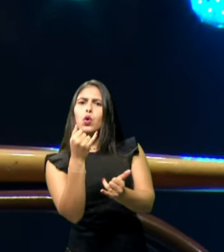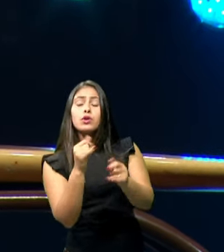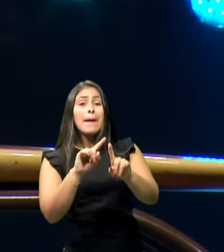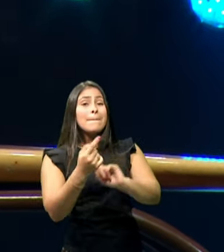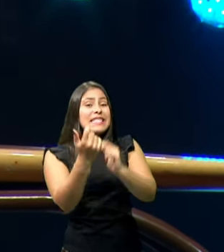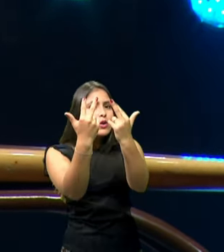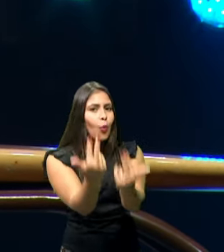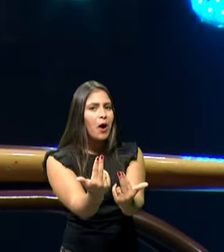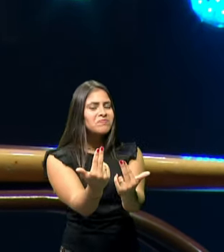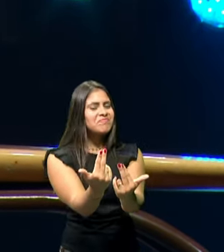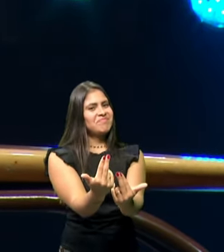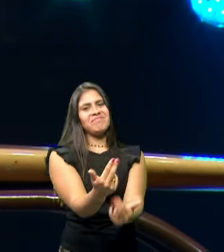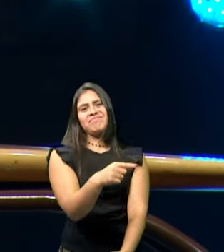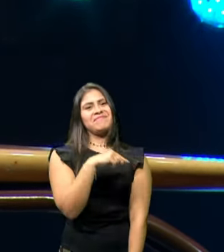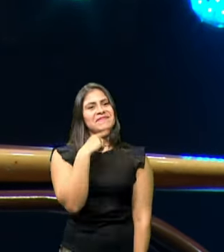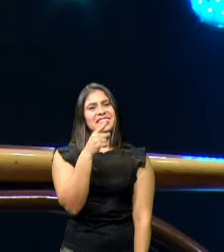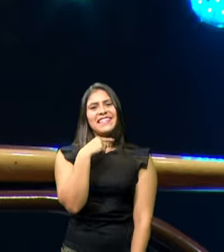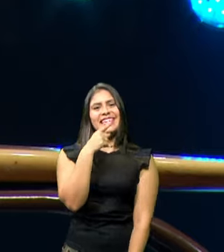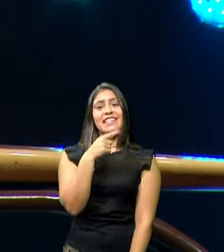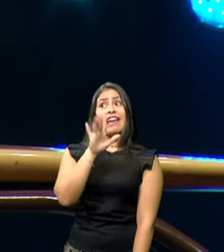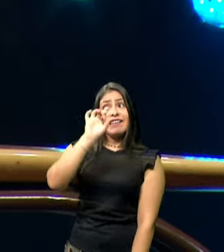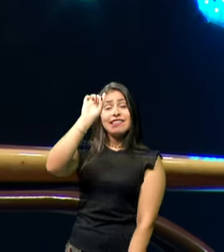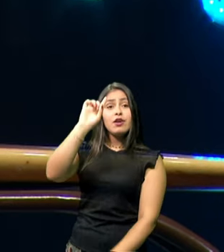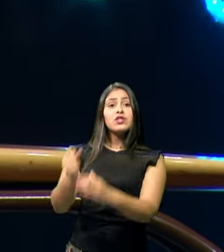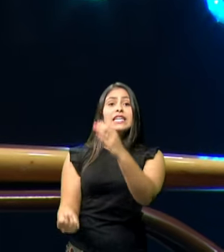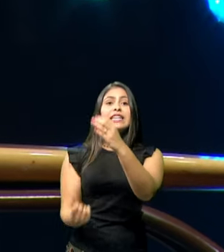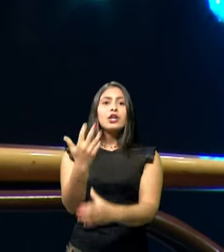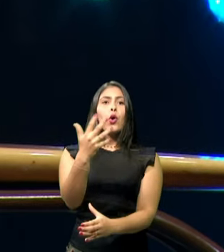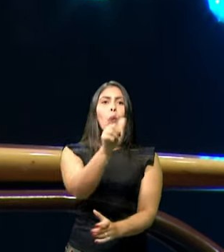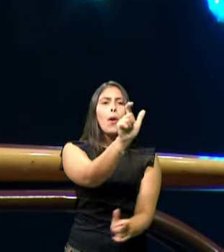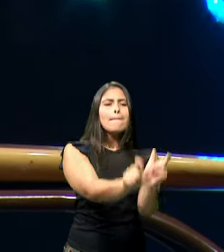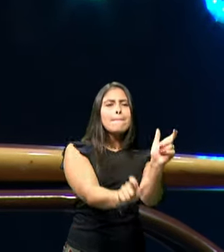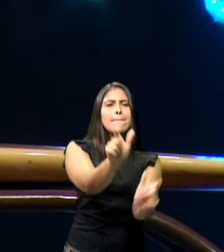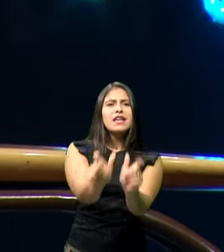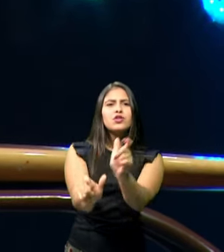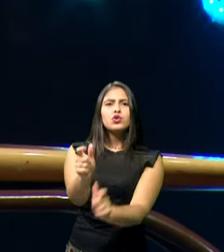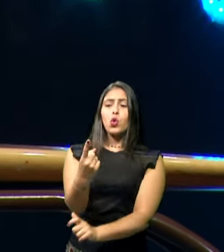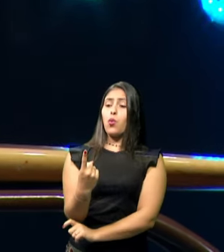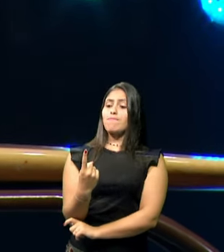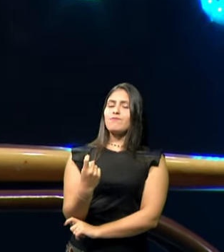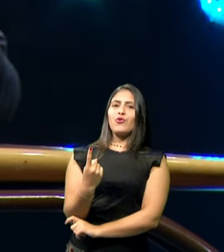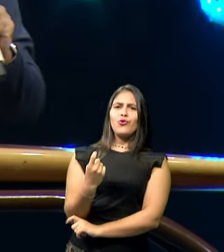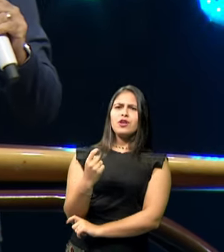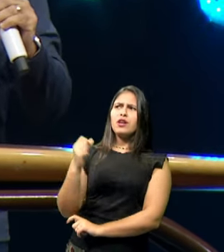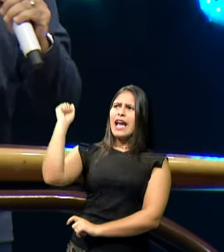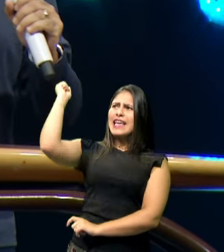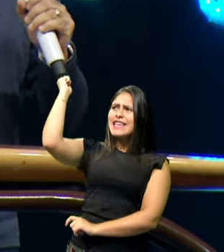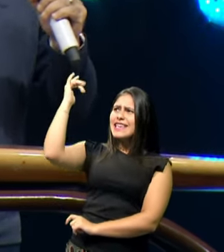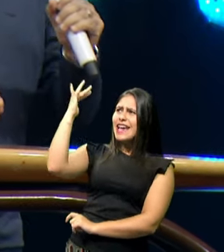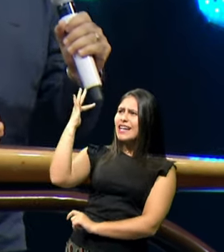ninguém. Então Deus fez indivíduos, manifesta a sua graça de maneira